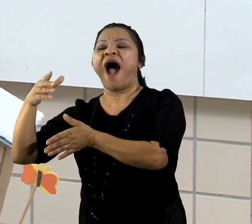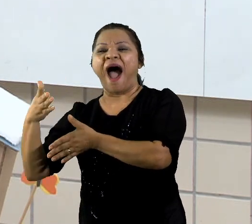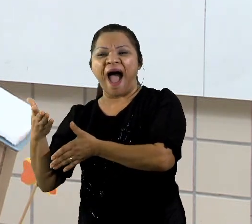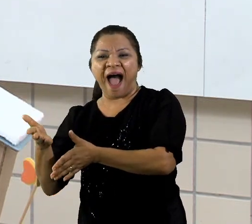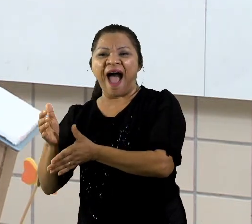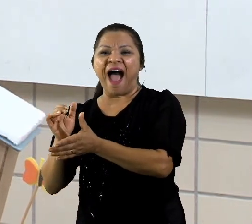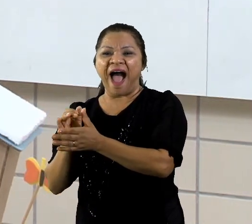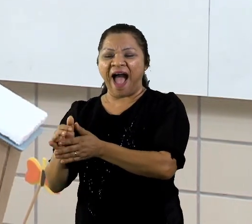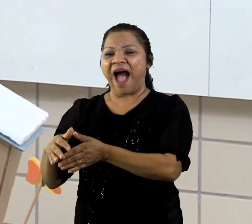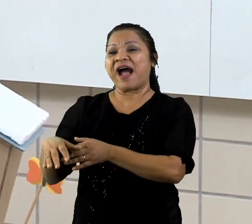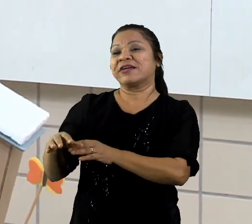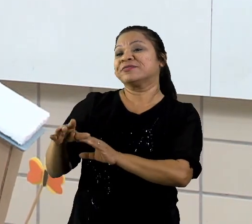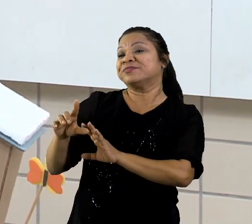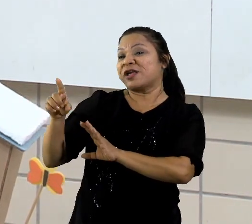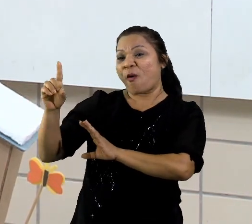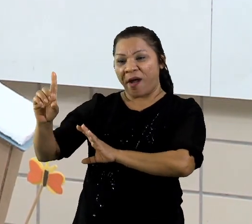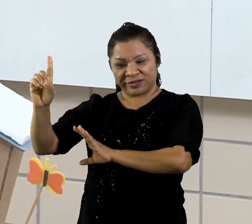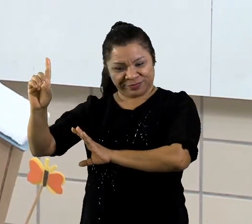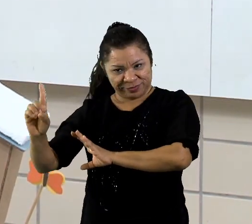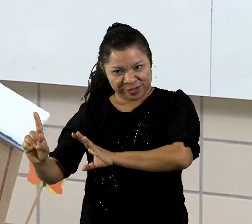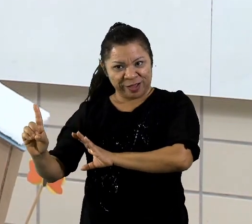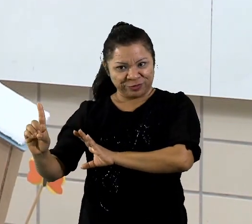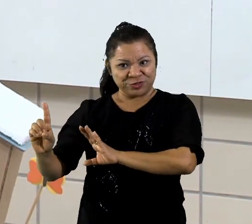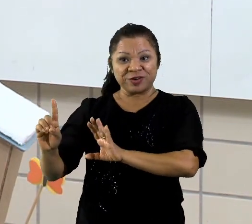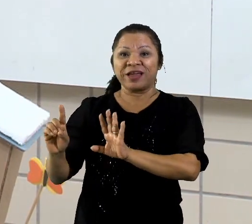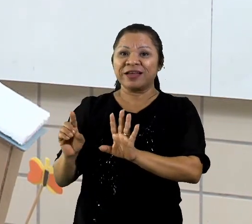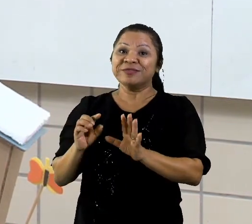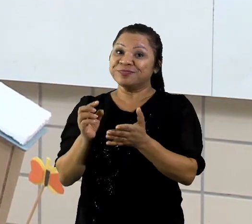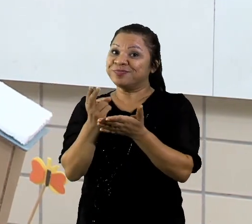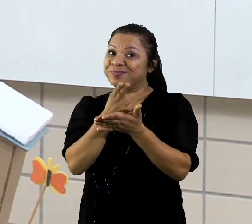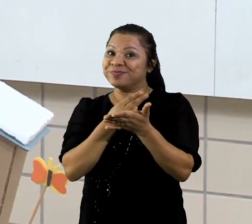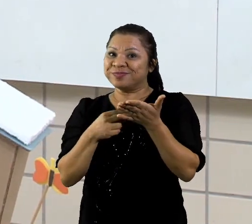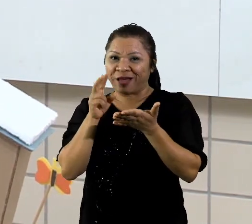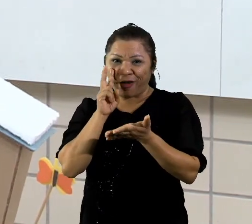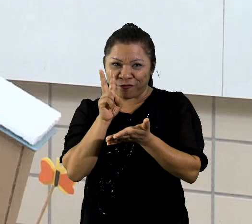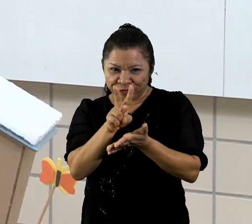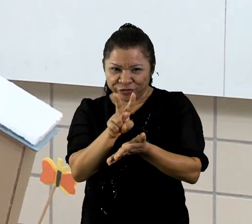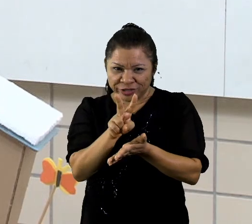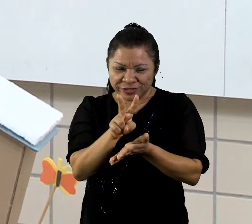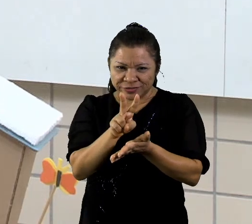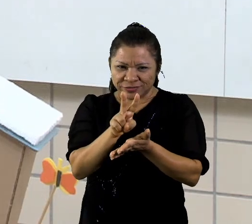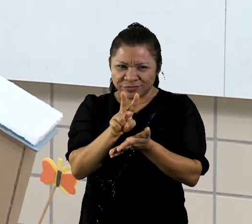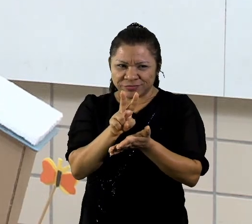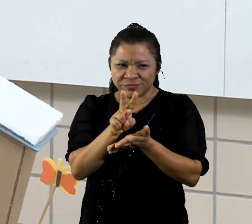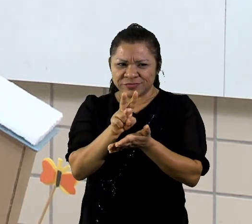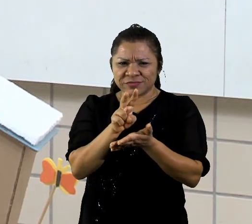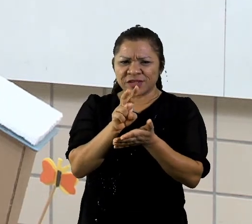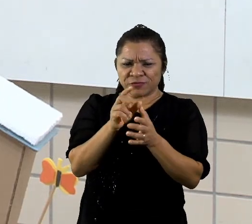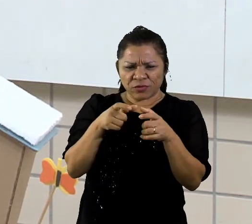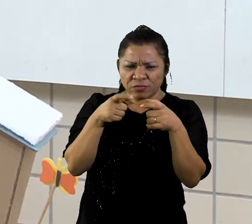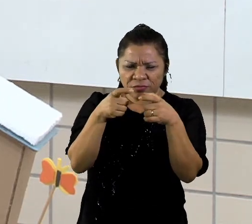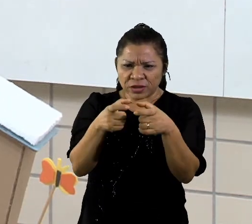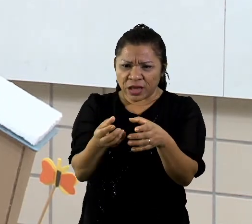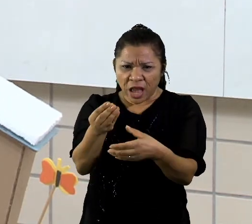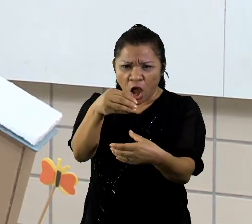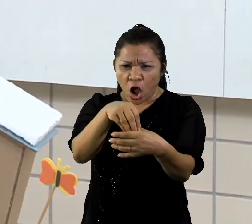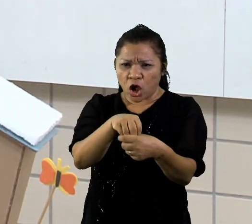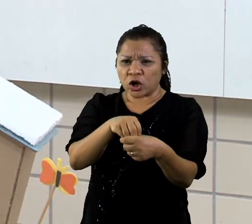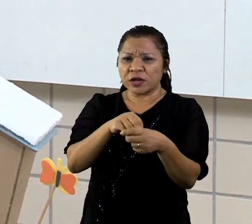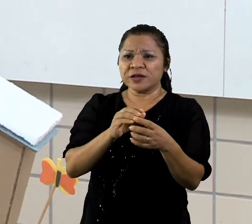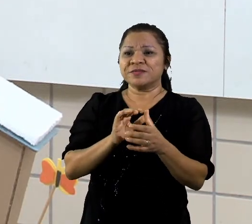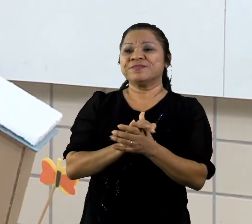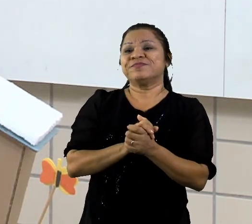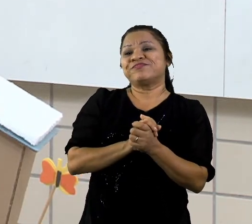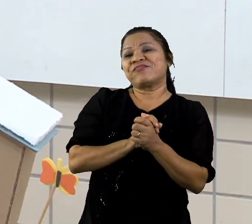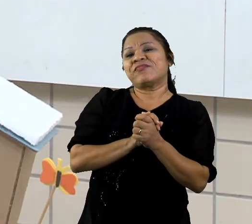mesinha. Pronto, tá aí o desenho. Vocês querem mais algo nesse desenho? As cadeiras, a gente teve que